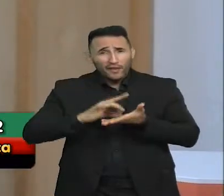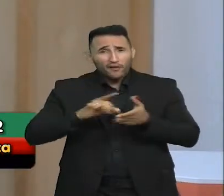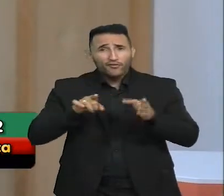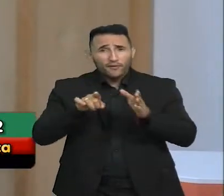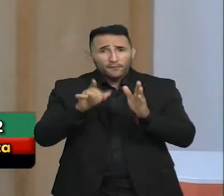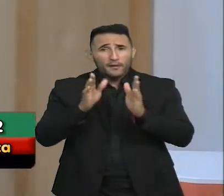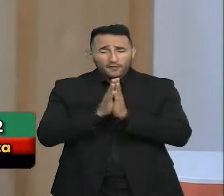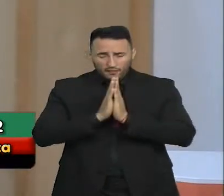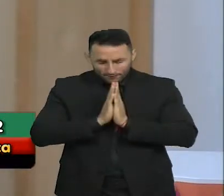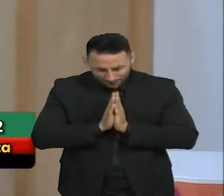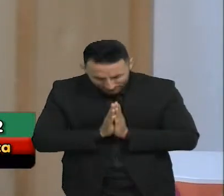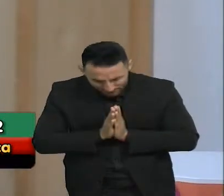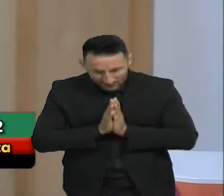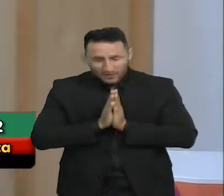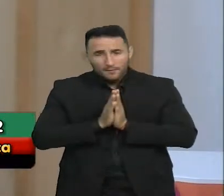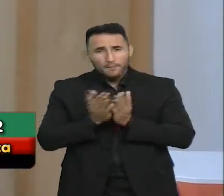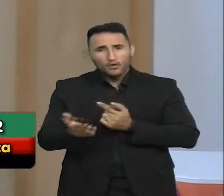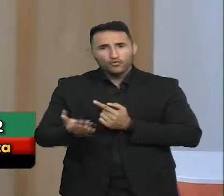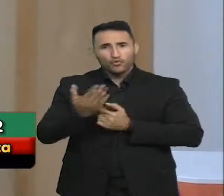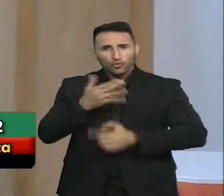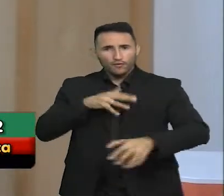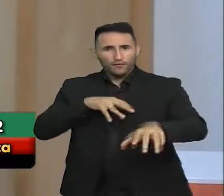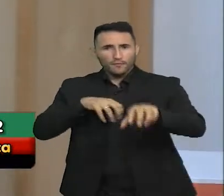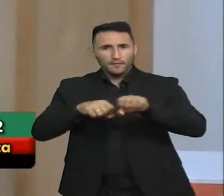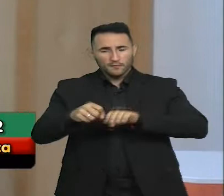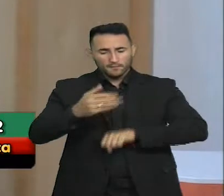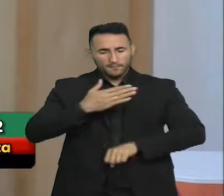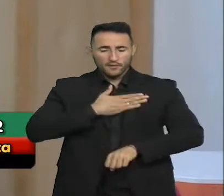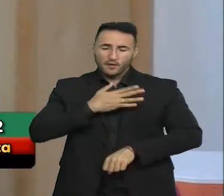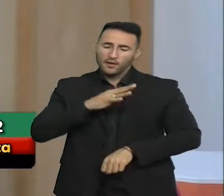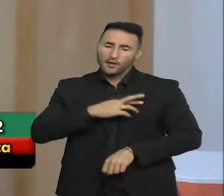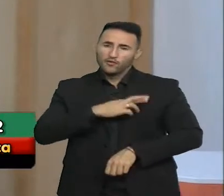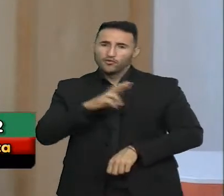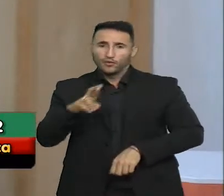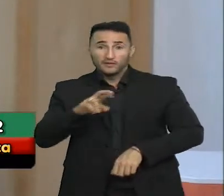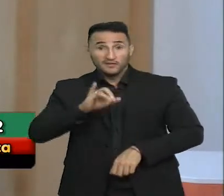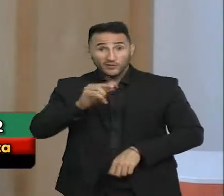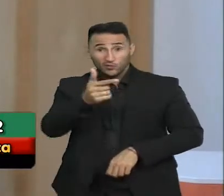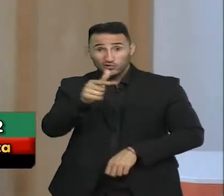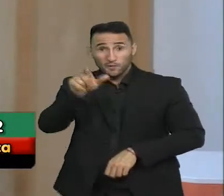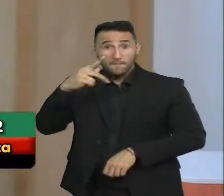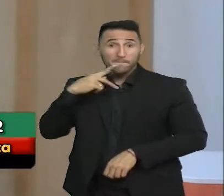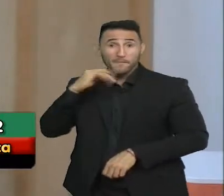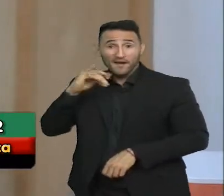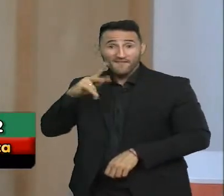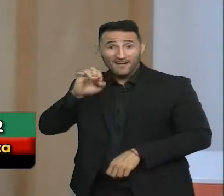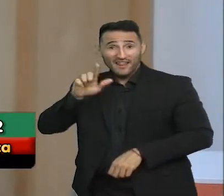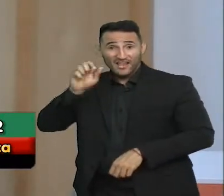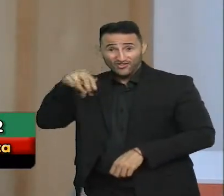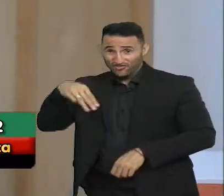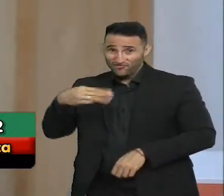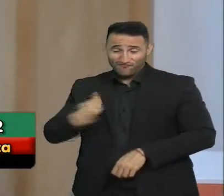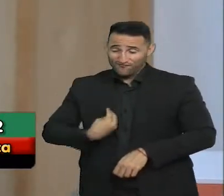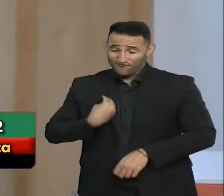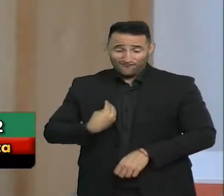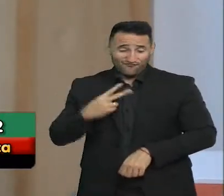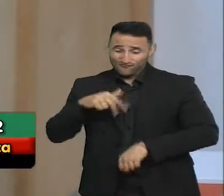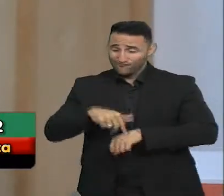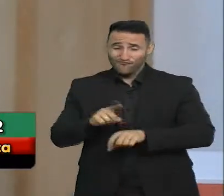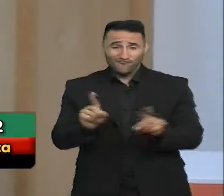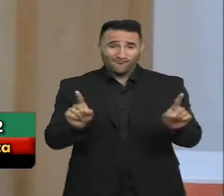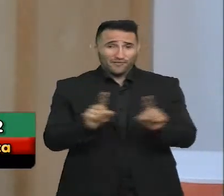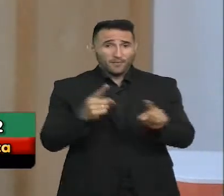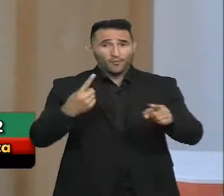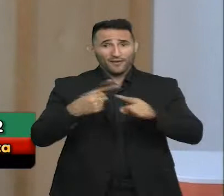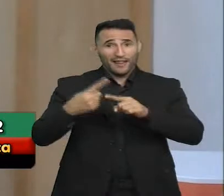vocês que participaram da minha formação na questão religiosa. Sem o pai Valentim, com certeza, não estaria aqui hoje. Foi quando nós iniciamos